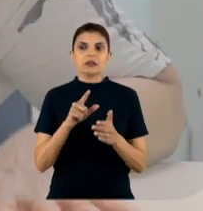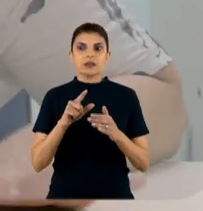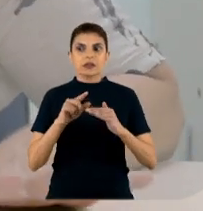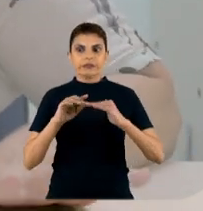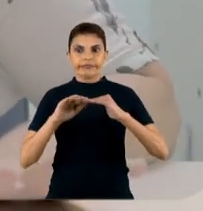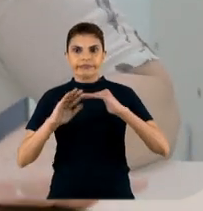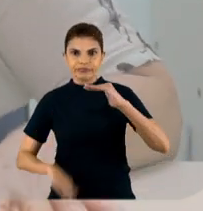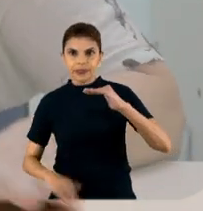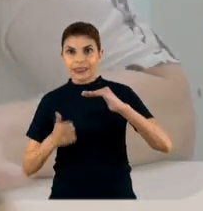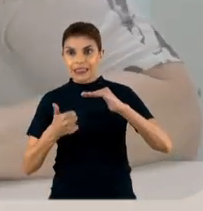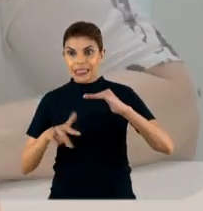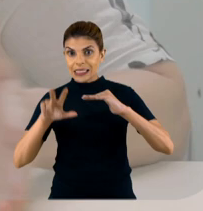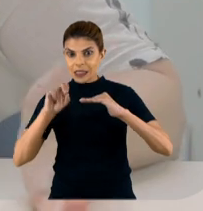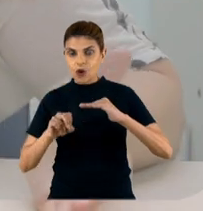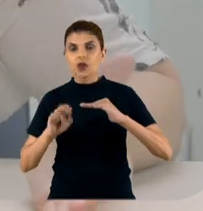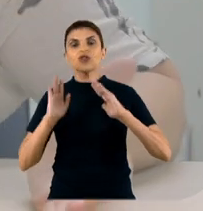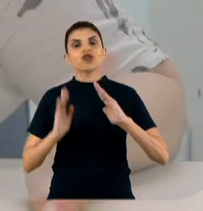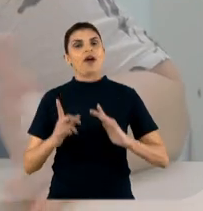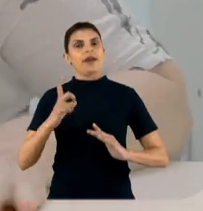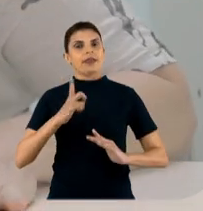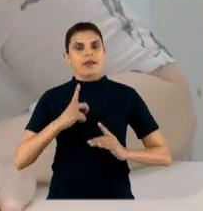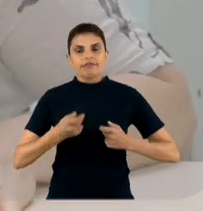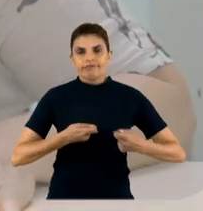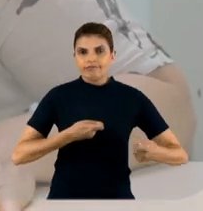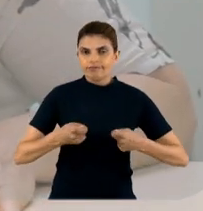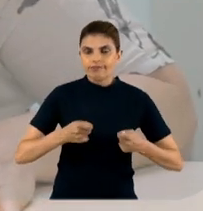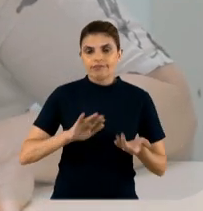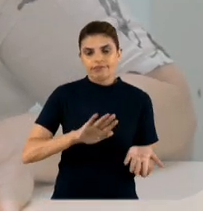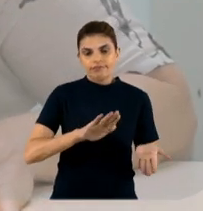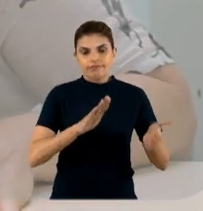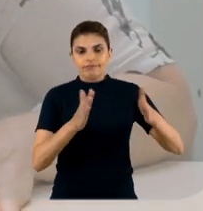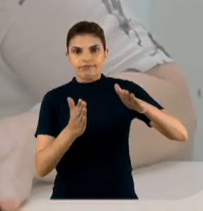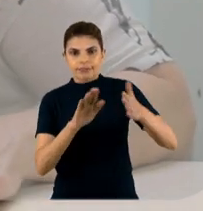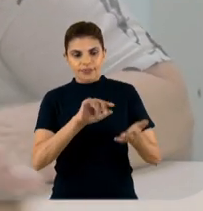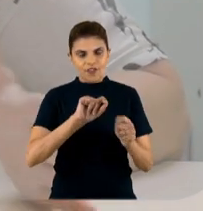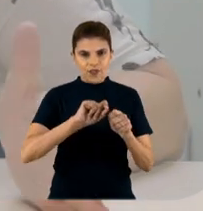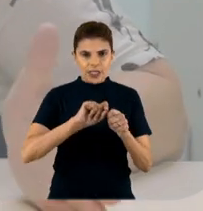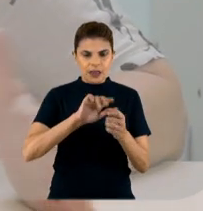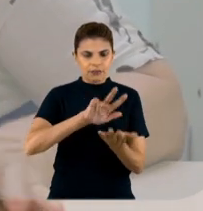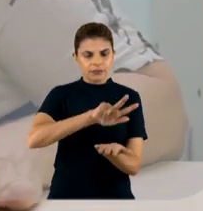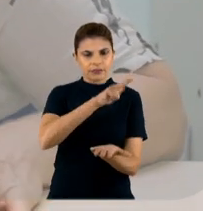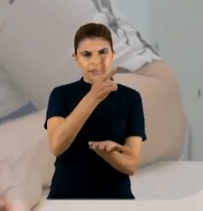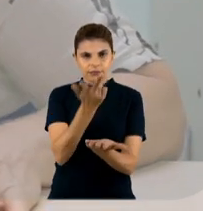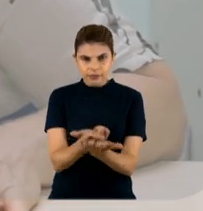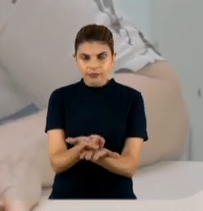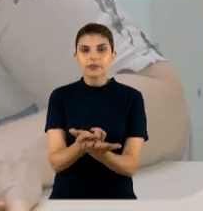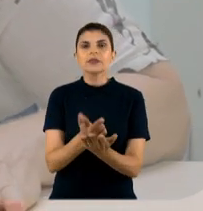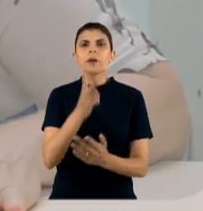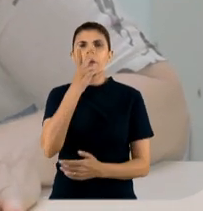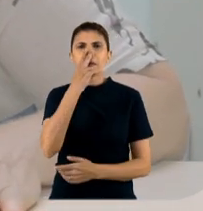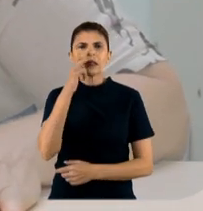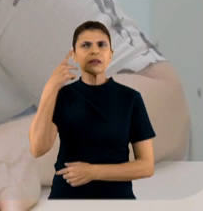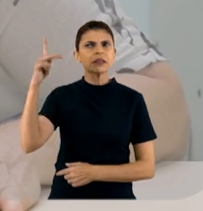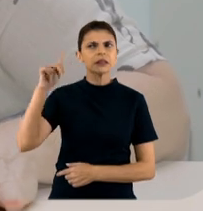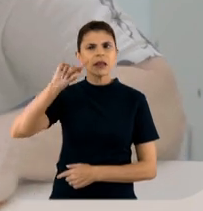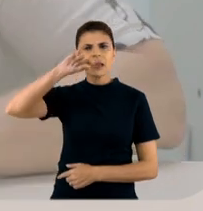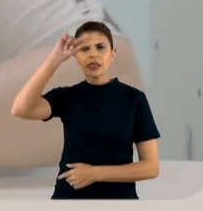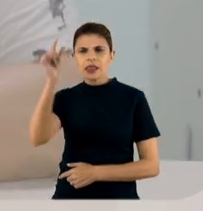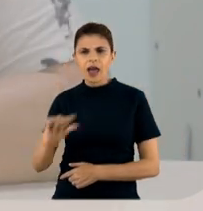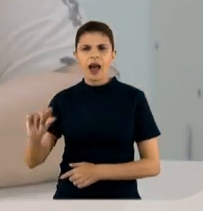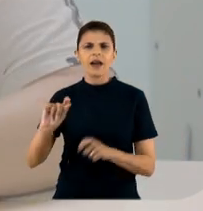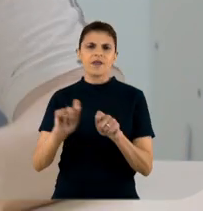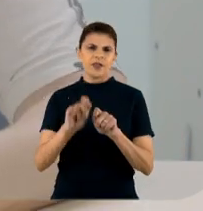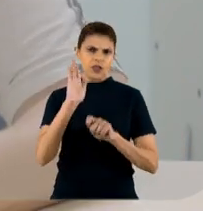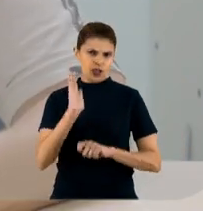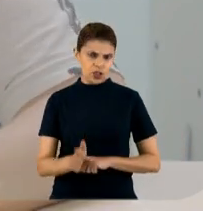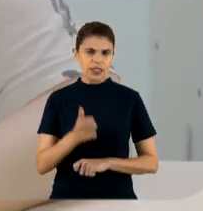nível de 150 de PF você já tá eh fazendo a pronação no acho que nos Estados no acho que na Itália